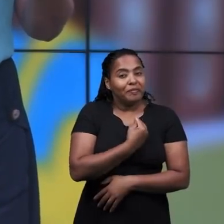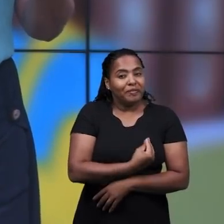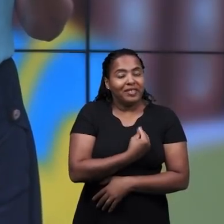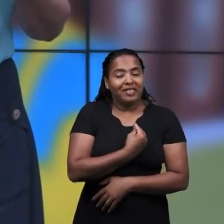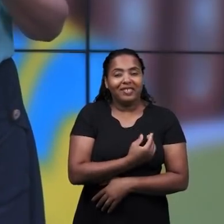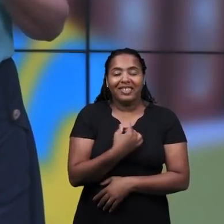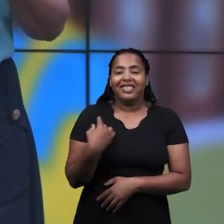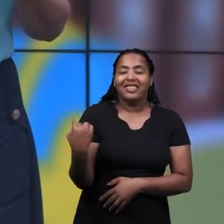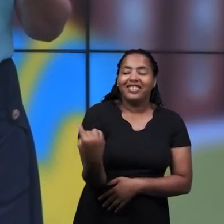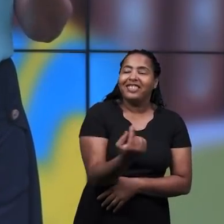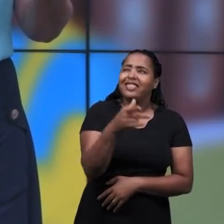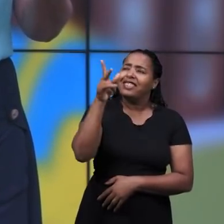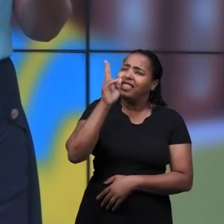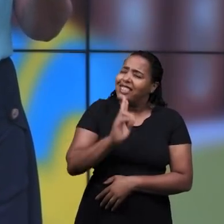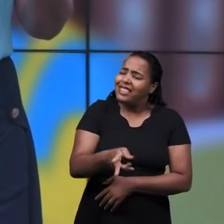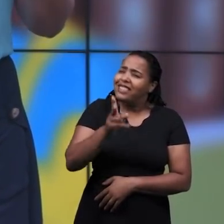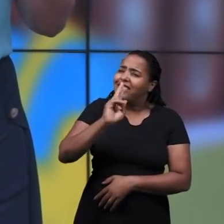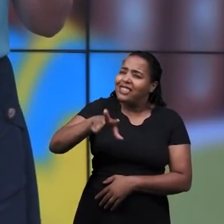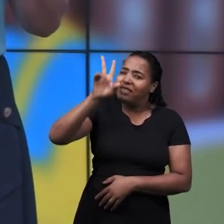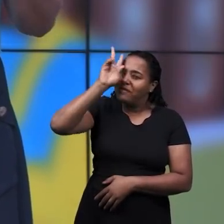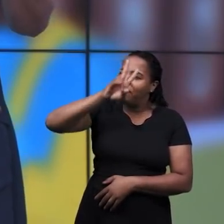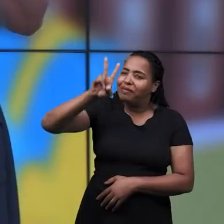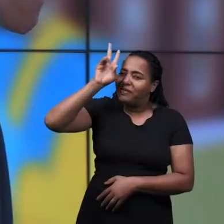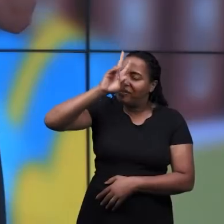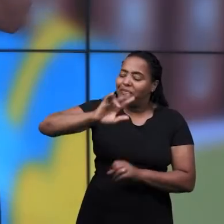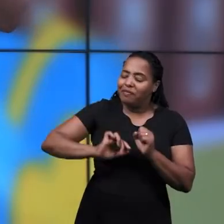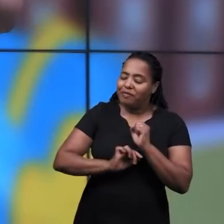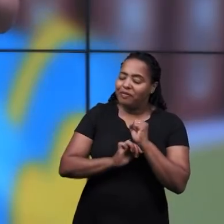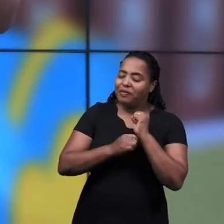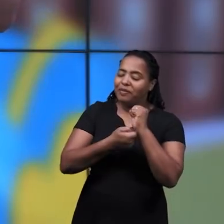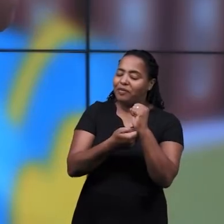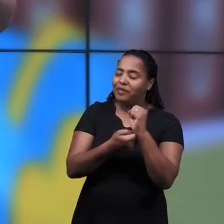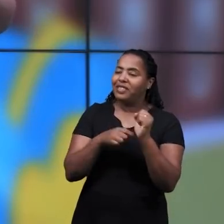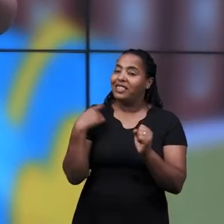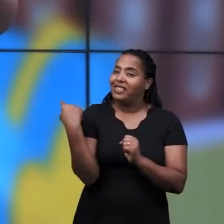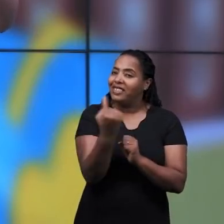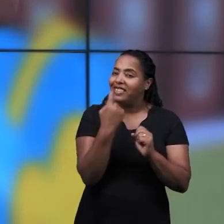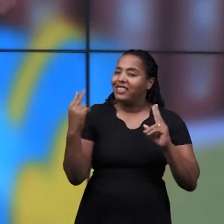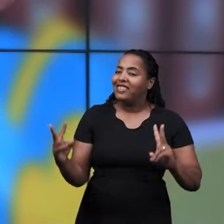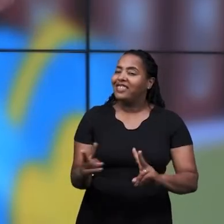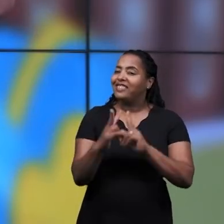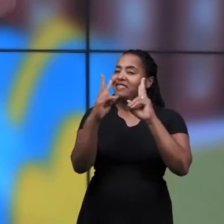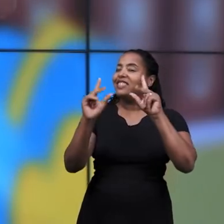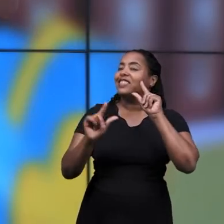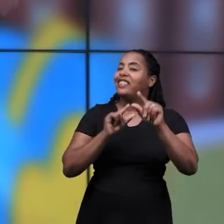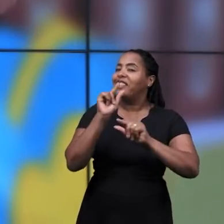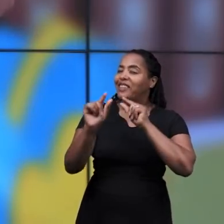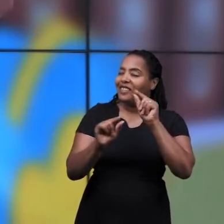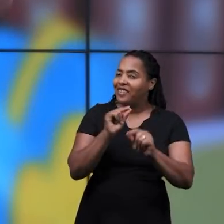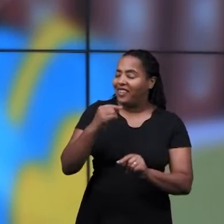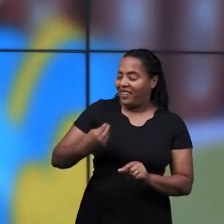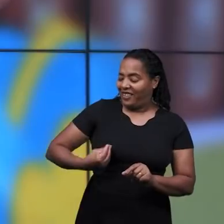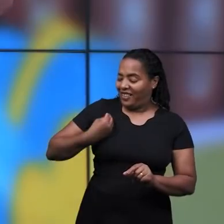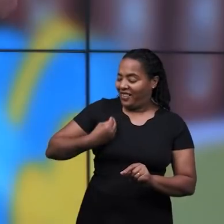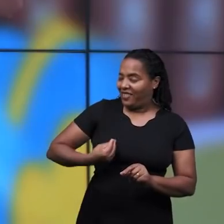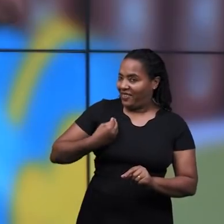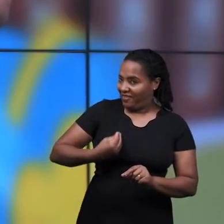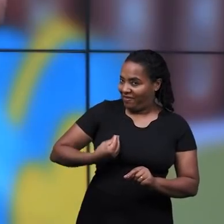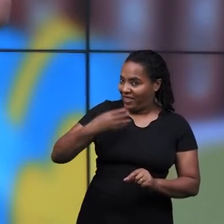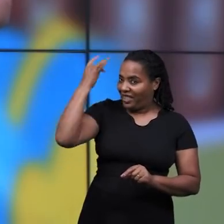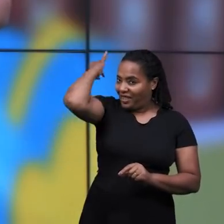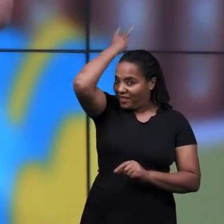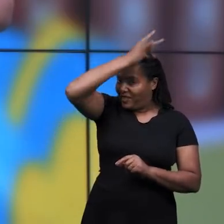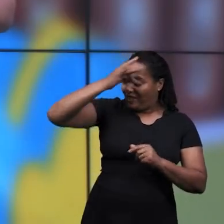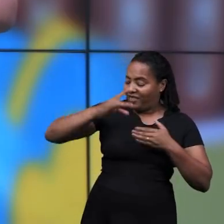que possamos nos lembrar sempre que o segredo da nossa vitória é ter uma vida conduzida